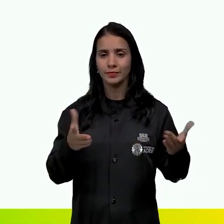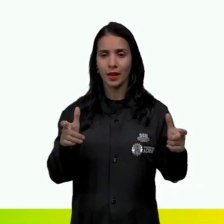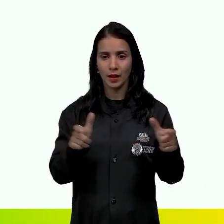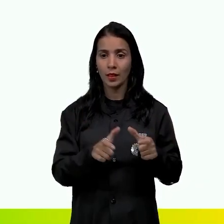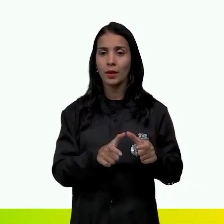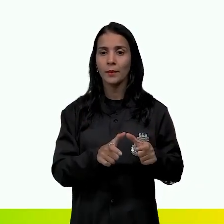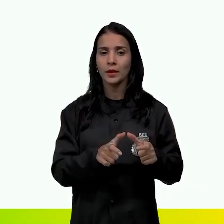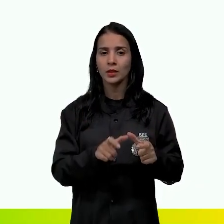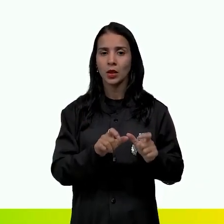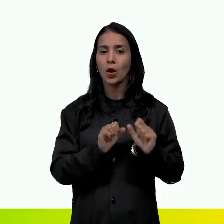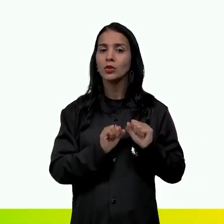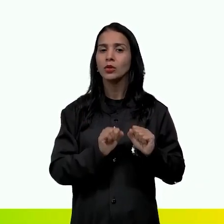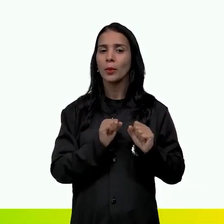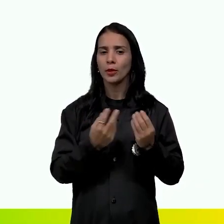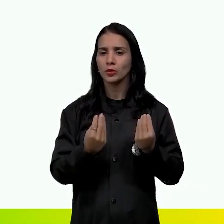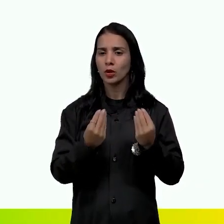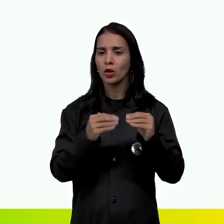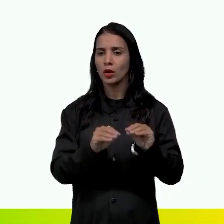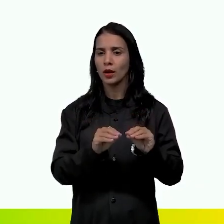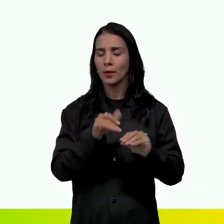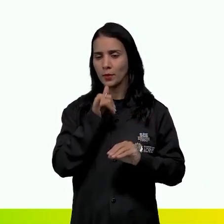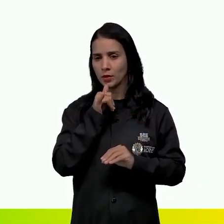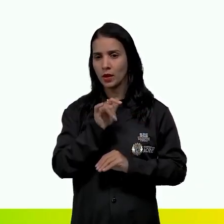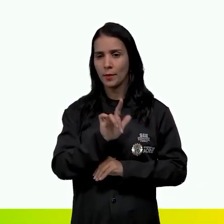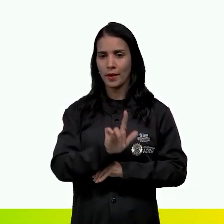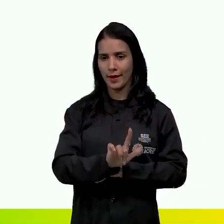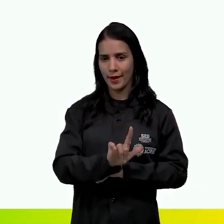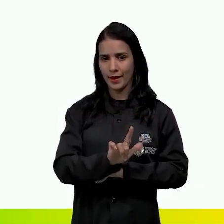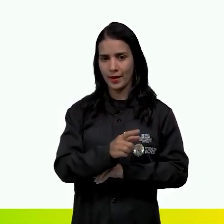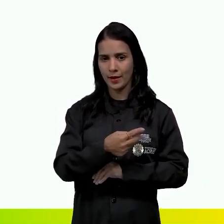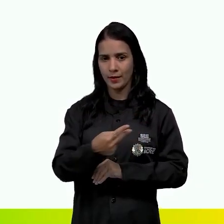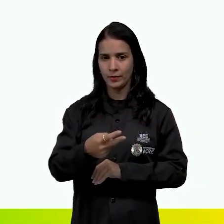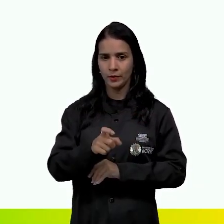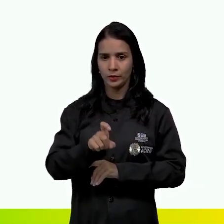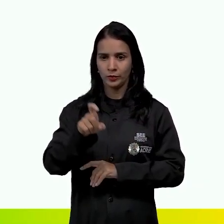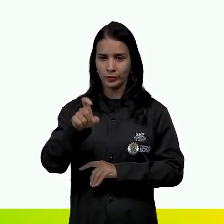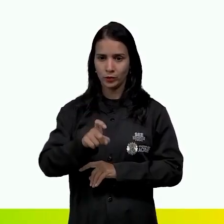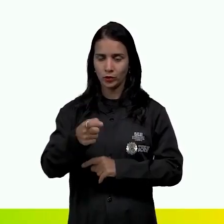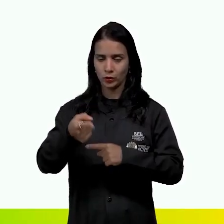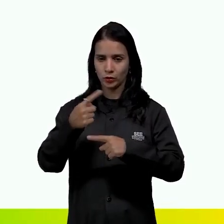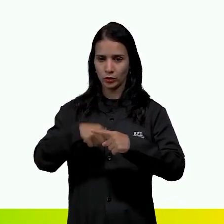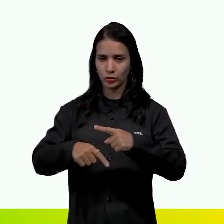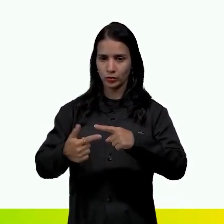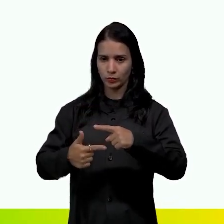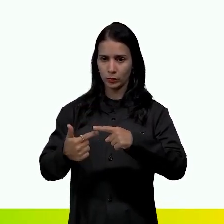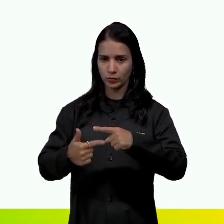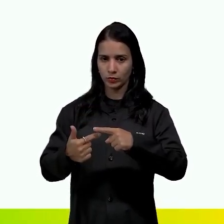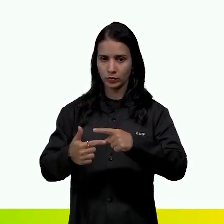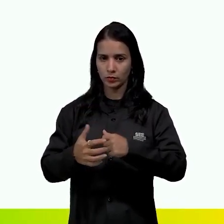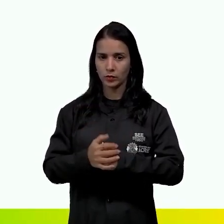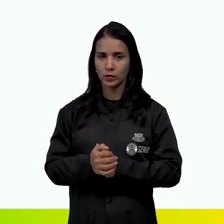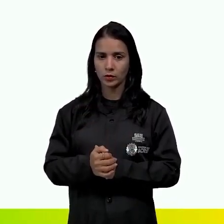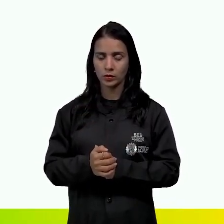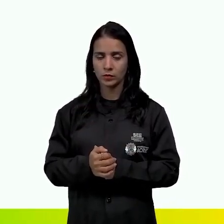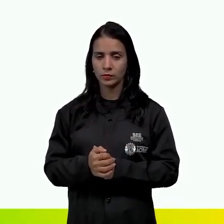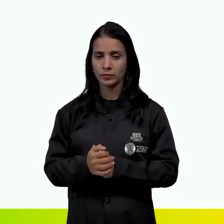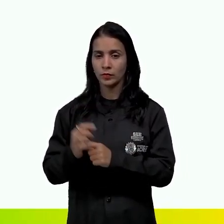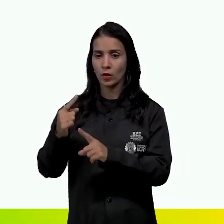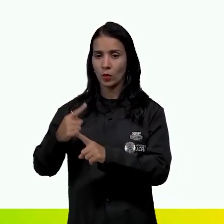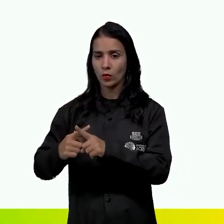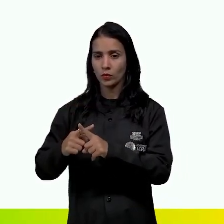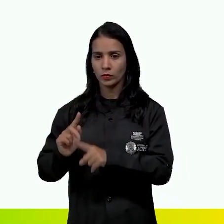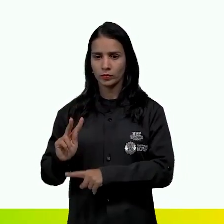assim, ó. Vamos fazer x sobre 2 vezes H. Então, isso